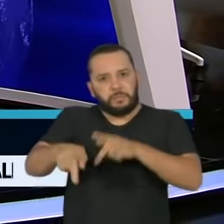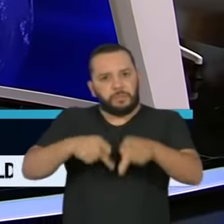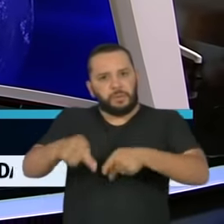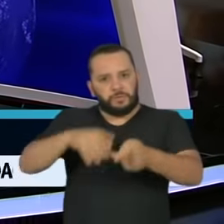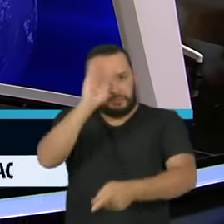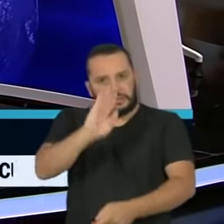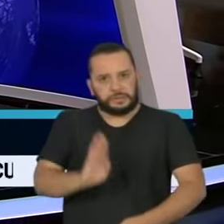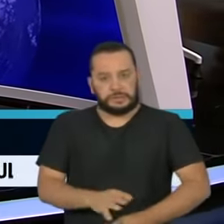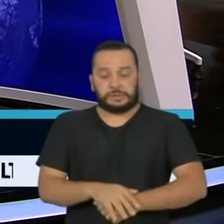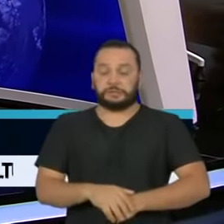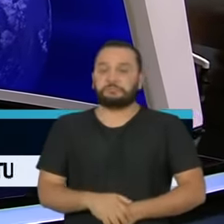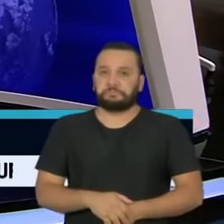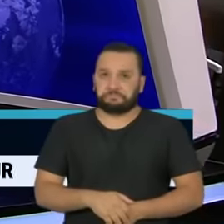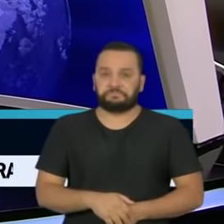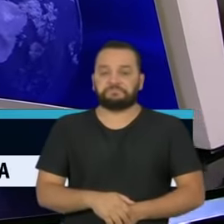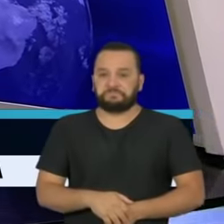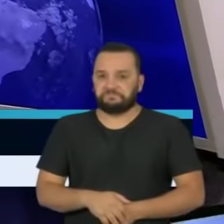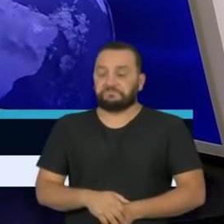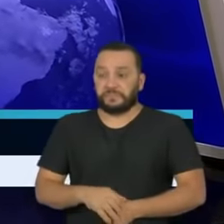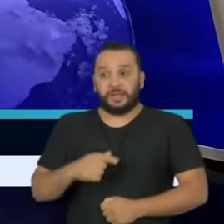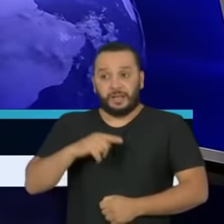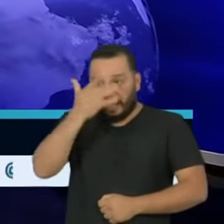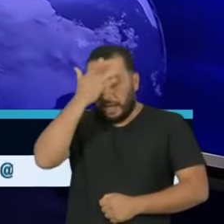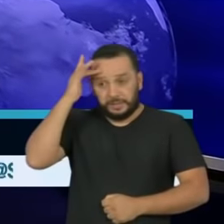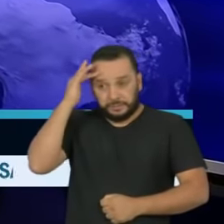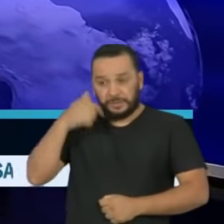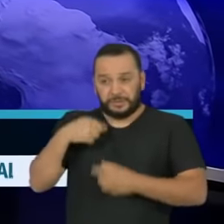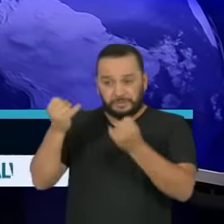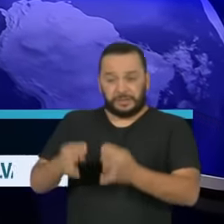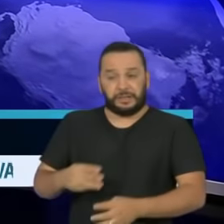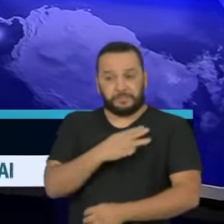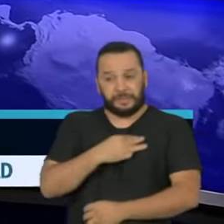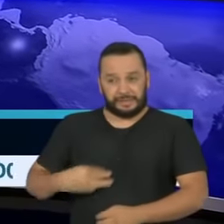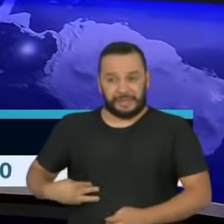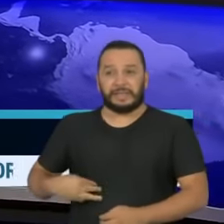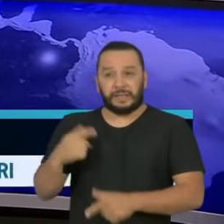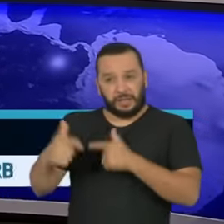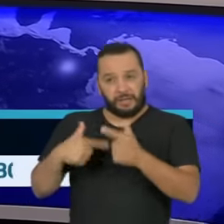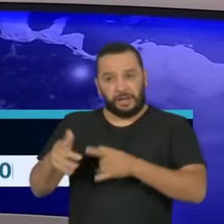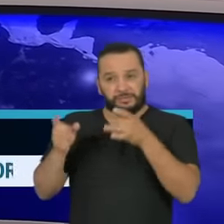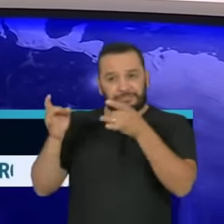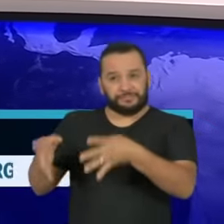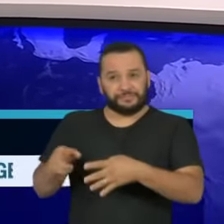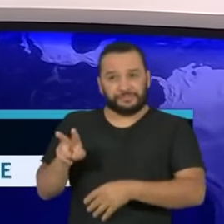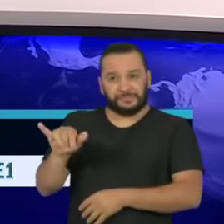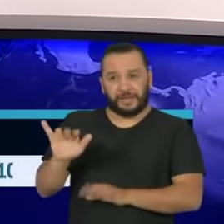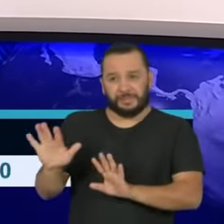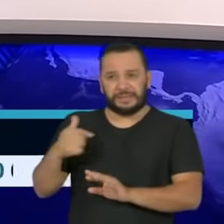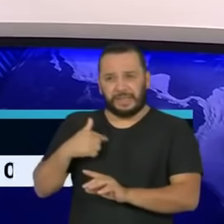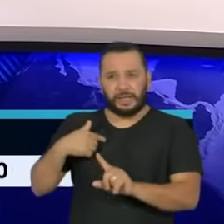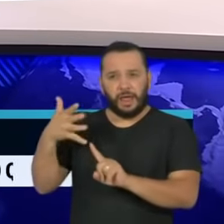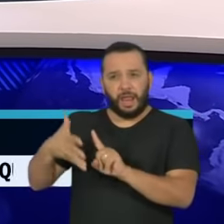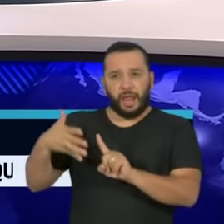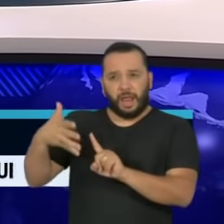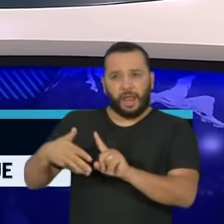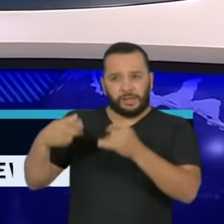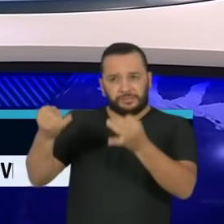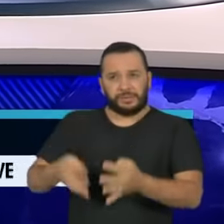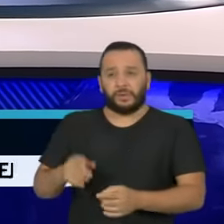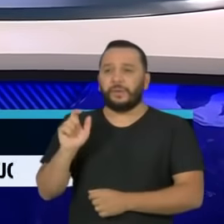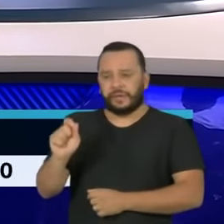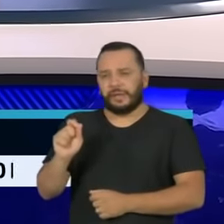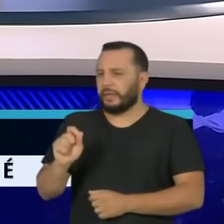Ayrton, nos bastidores, muitos diziam que o ministro Mandetta deixaria o cargo, mas nós vimos um pronunciamento que ele foi enfático e